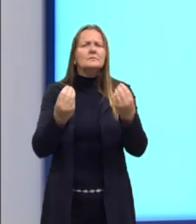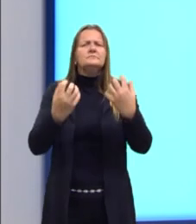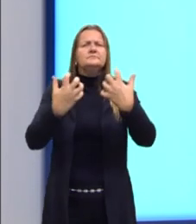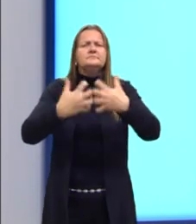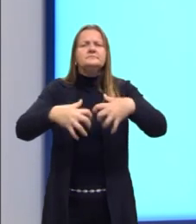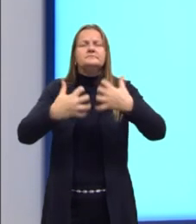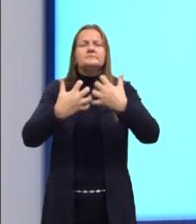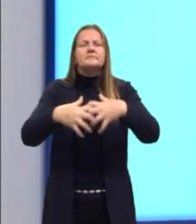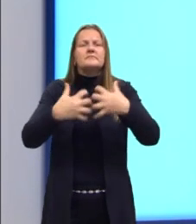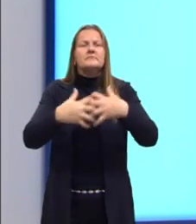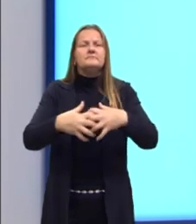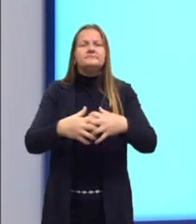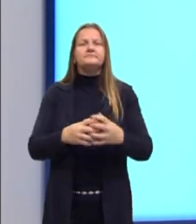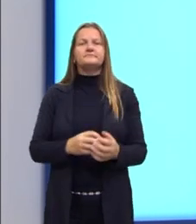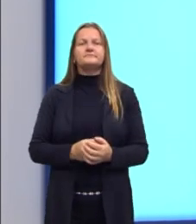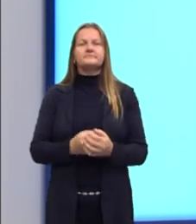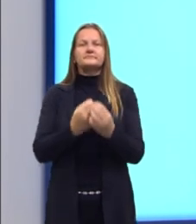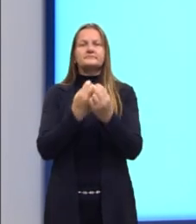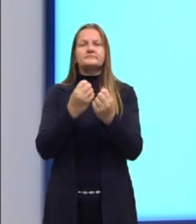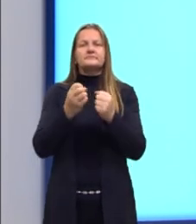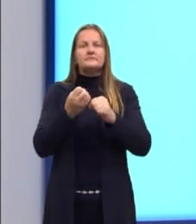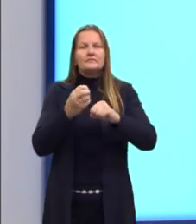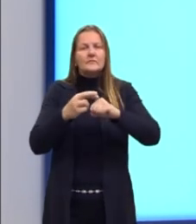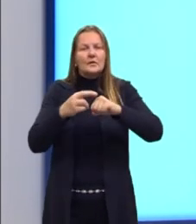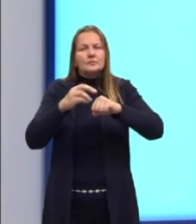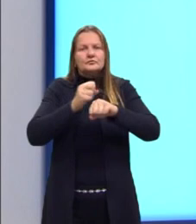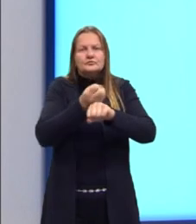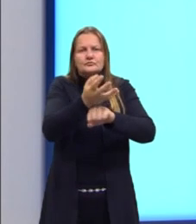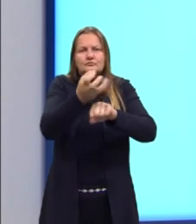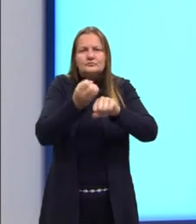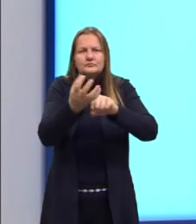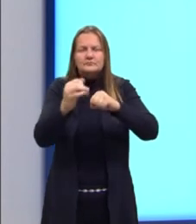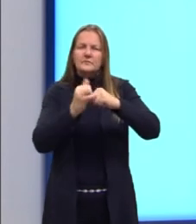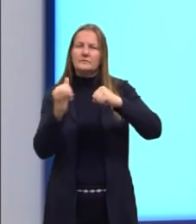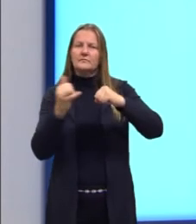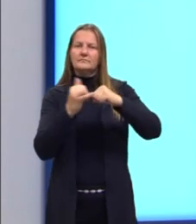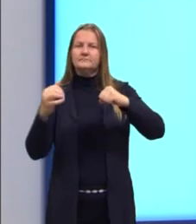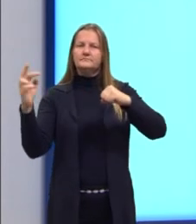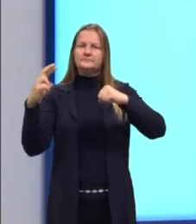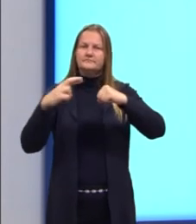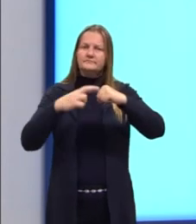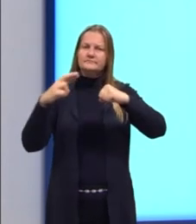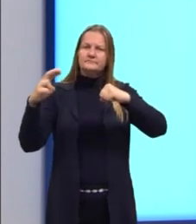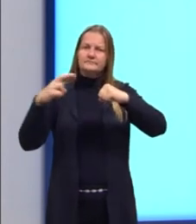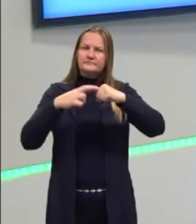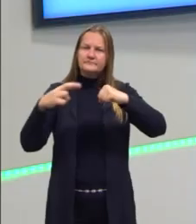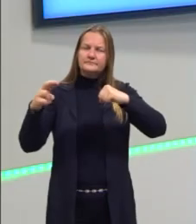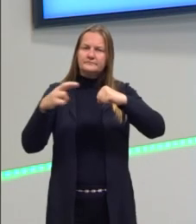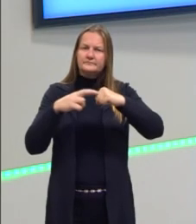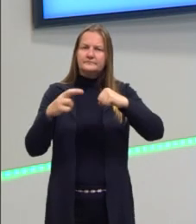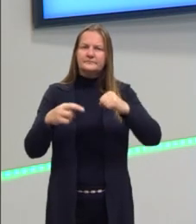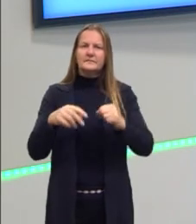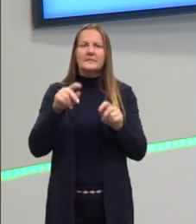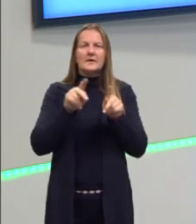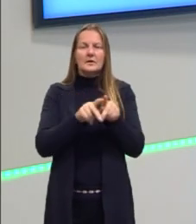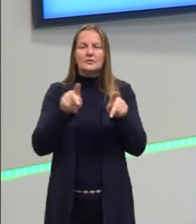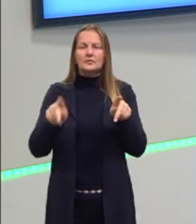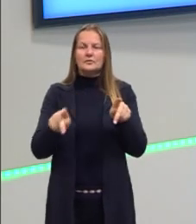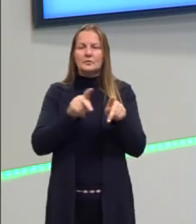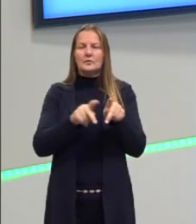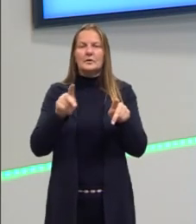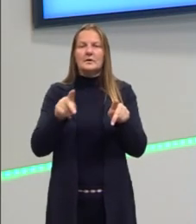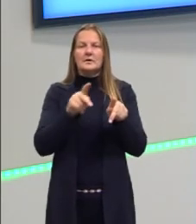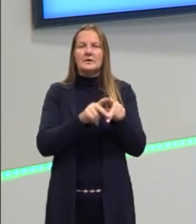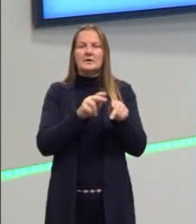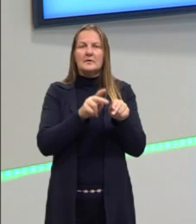que funciona as radiações sabe-se que existe três radiações emitidas pelos radioisótopos que